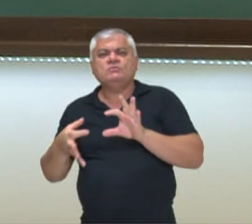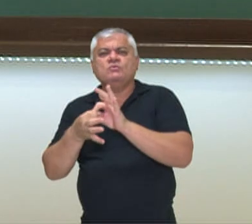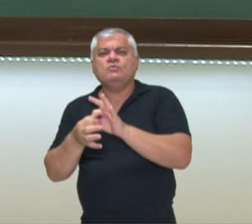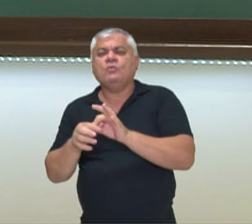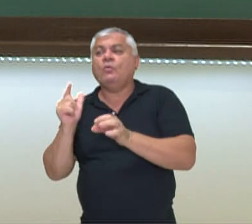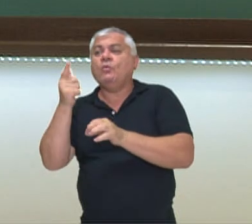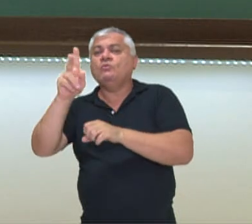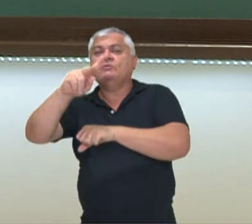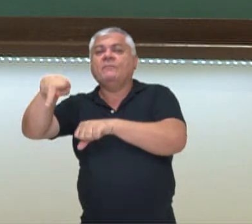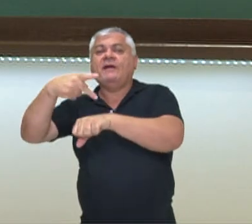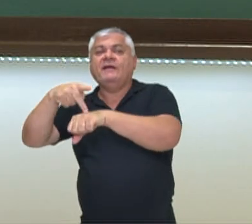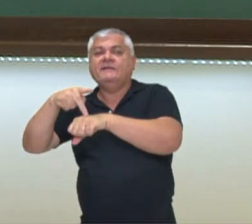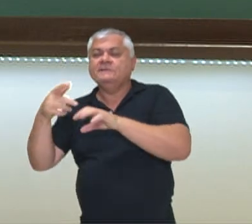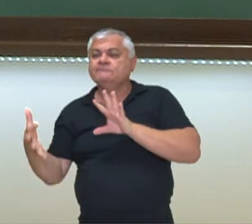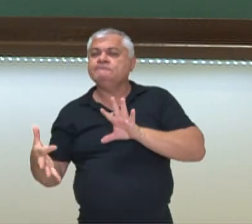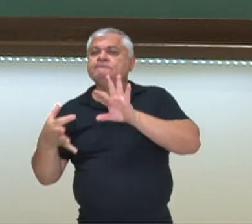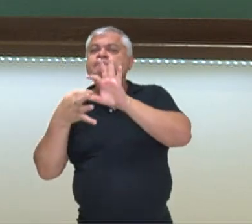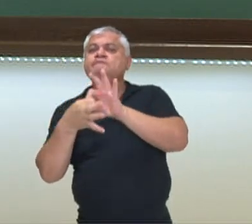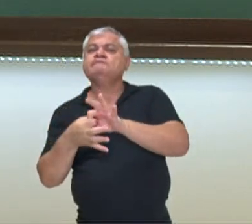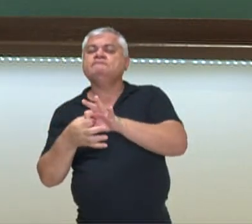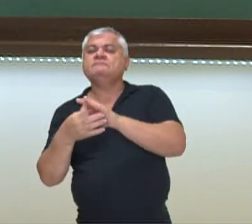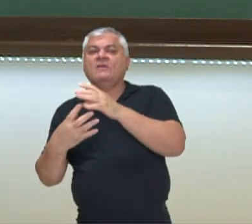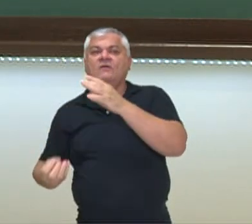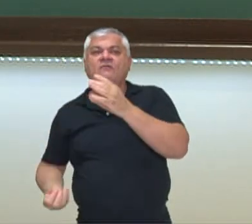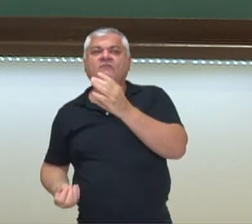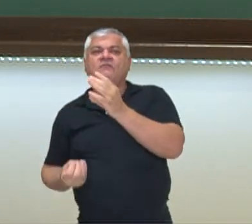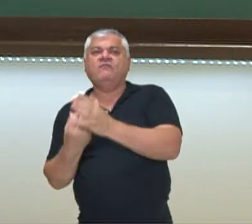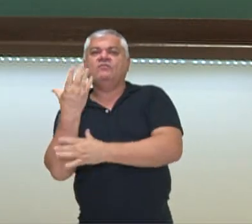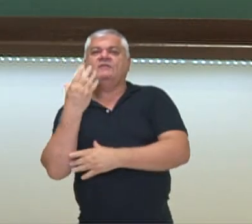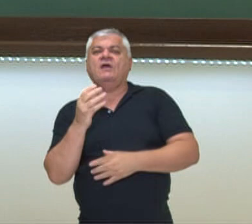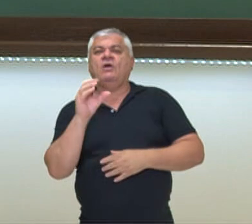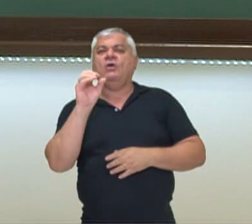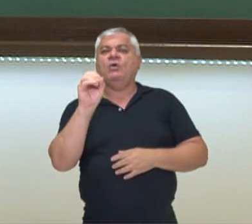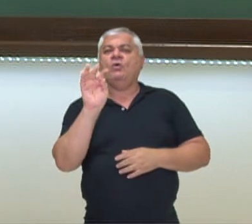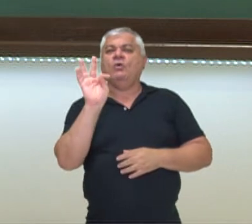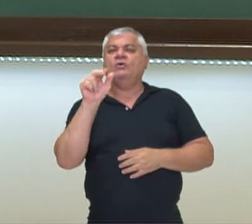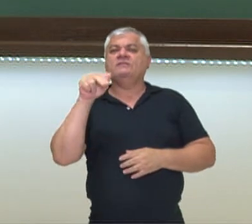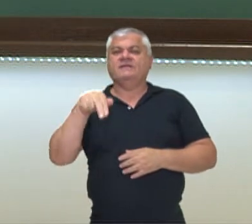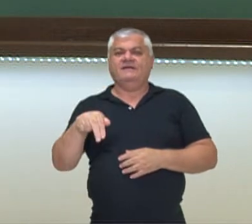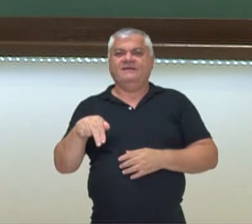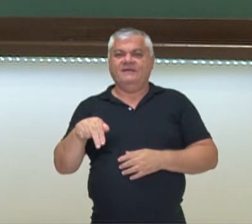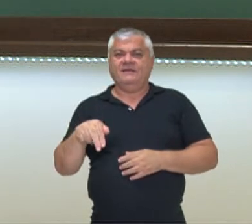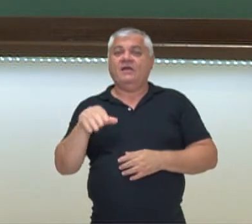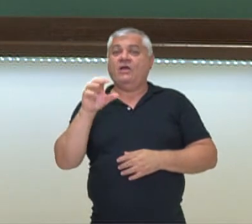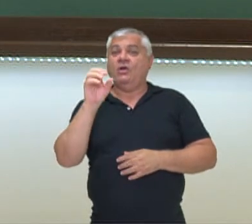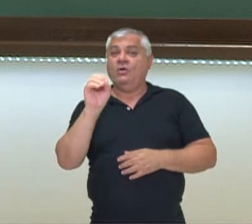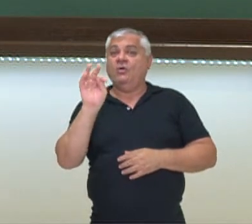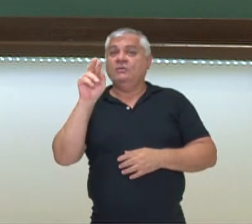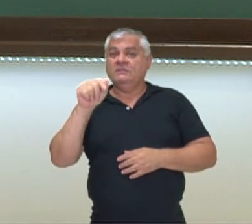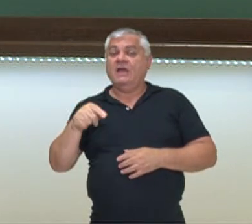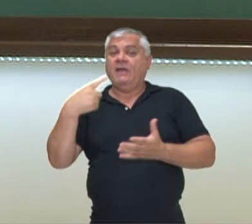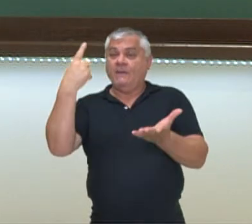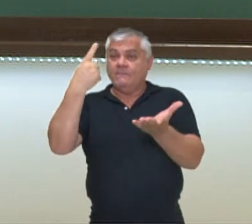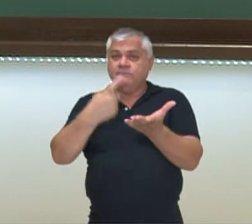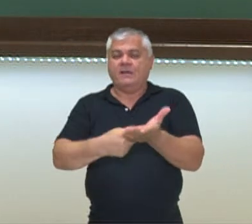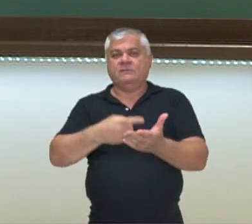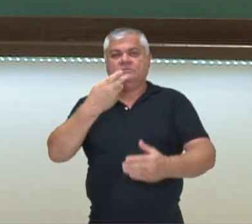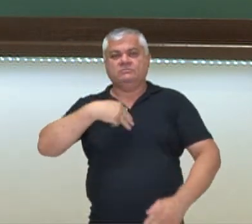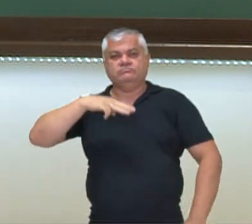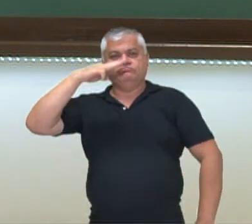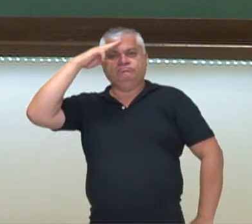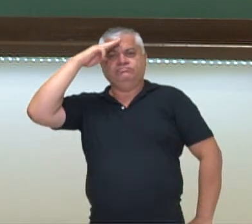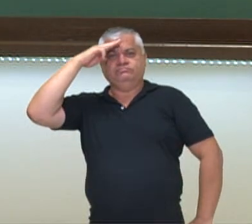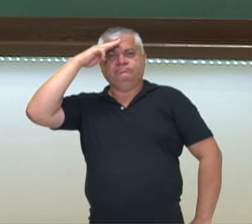outros países capitalistas e fundaram a OTAN, que é um pacto militar entre os países do Atlântico